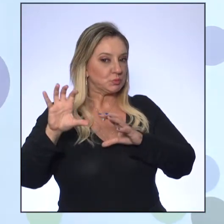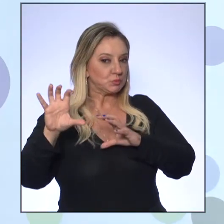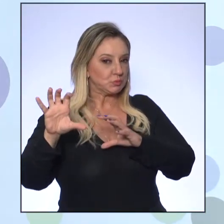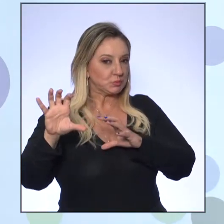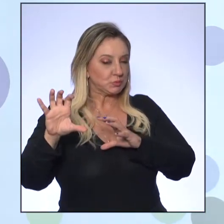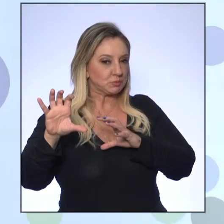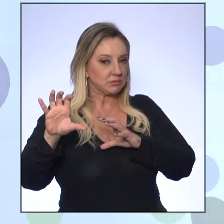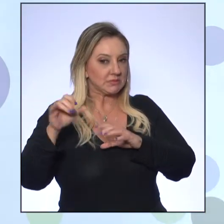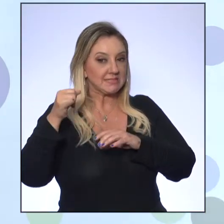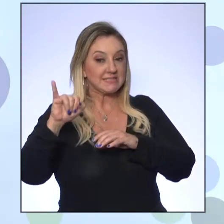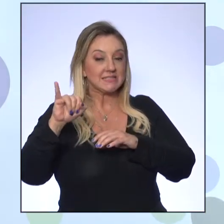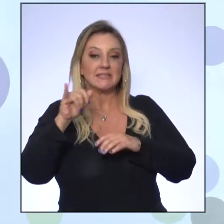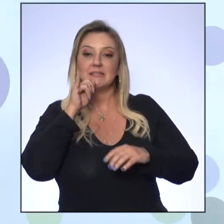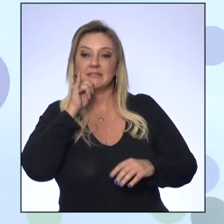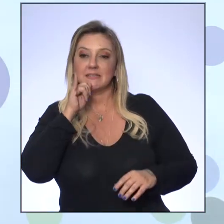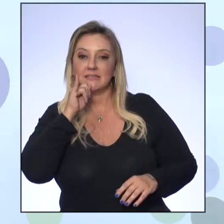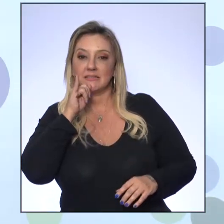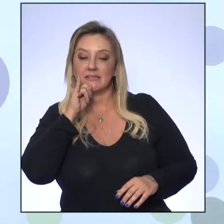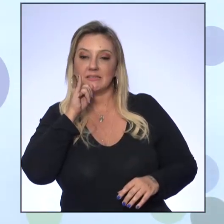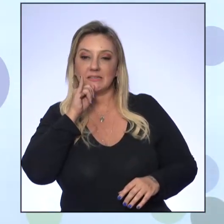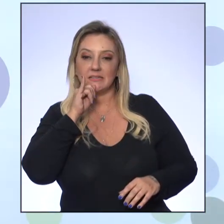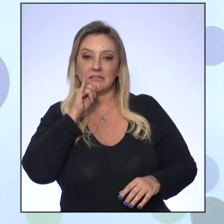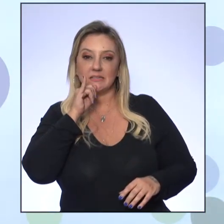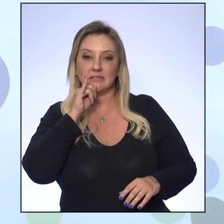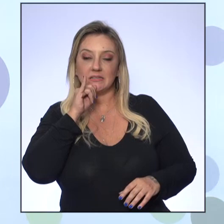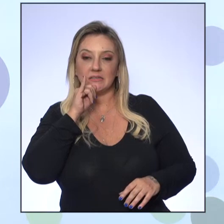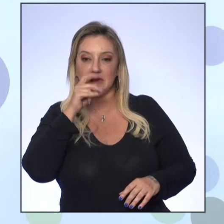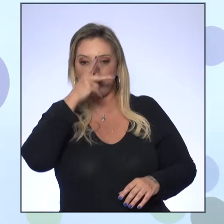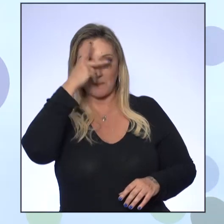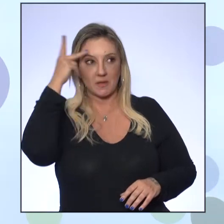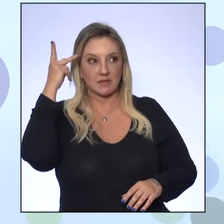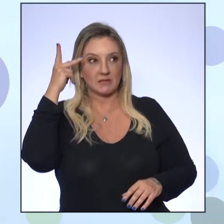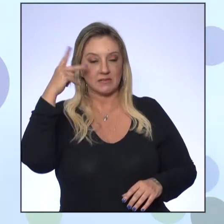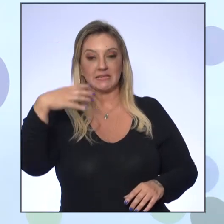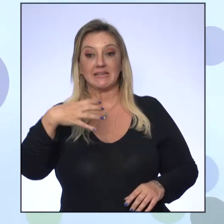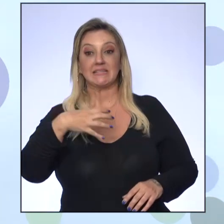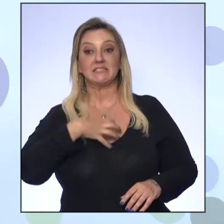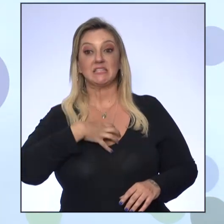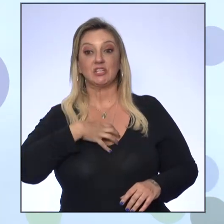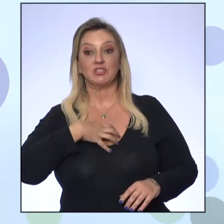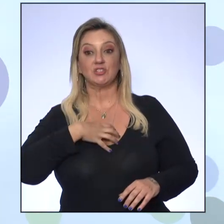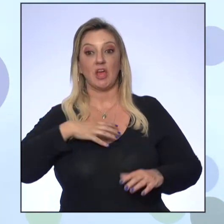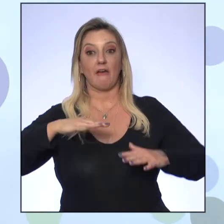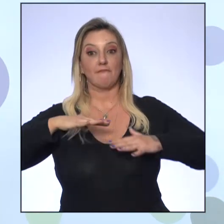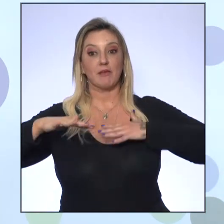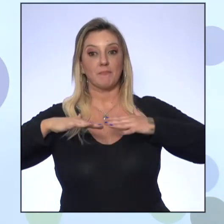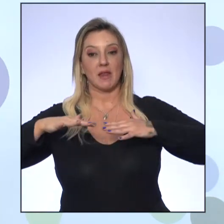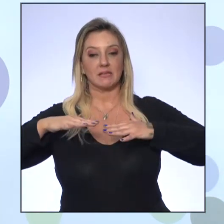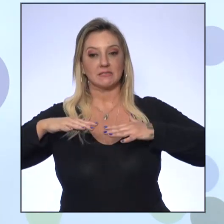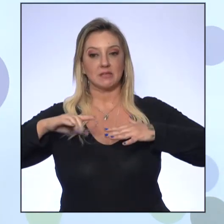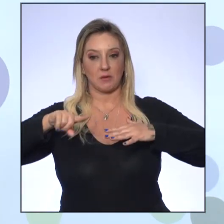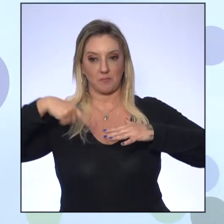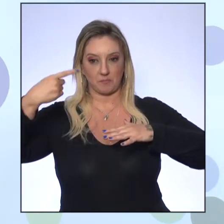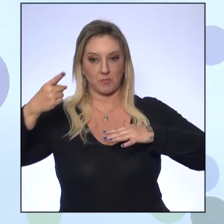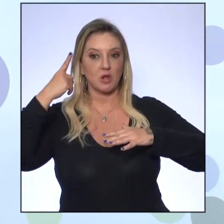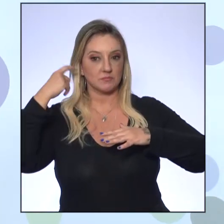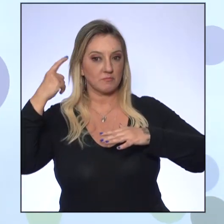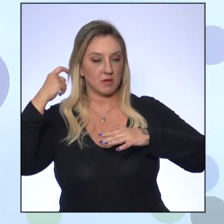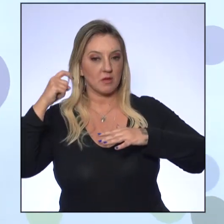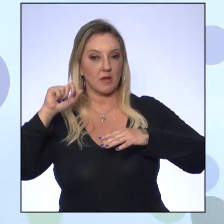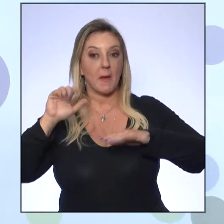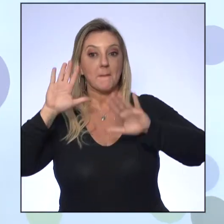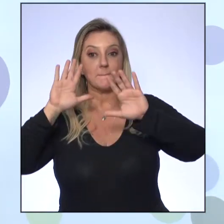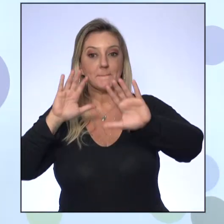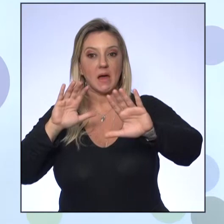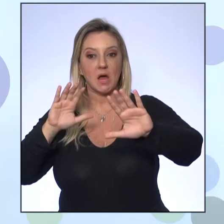vibração. Então, se você tem, por exemplo, alguém que queira sentir a vibração, no próximo som você pode, inclusive, pôr a